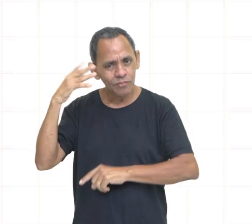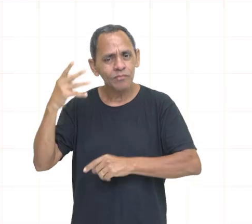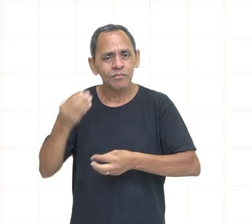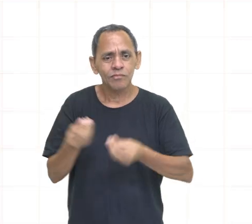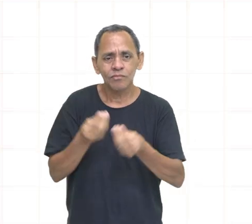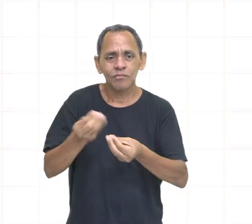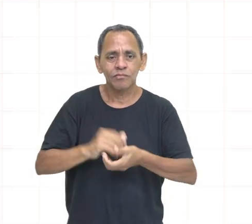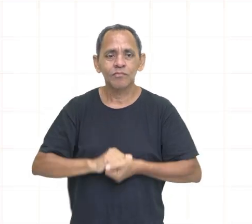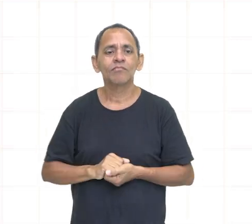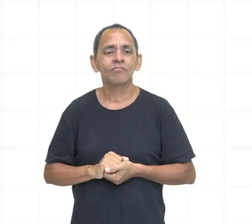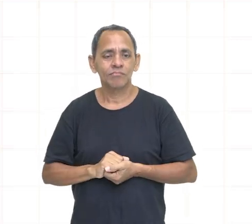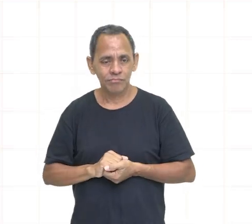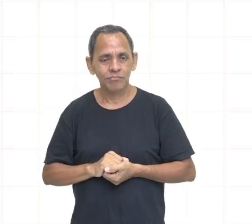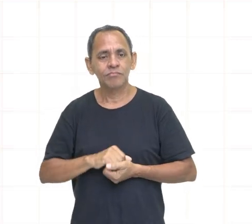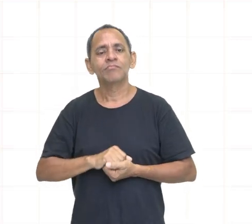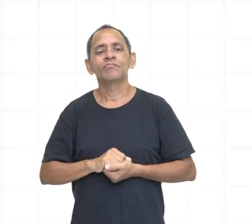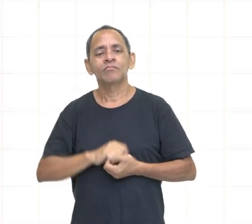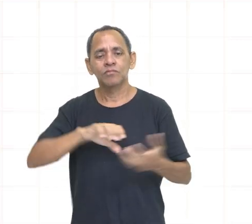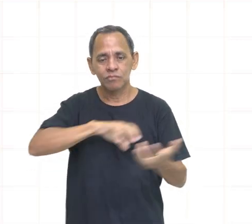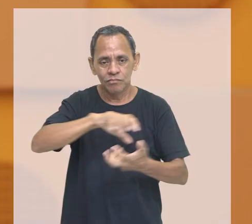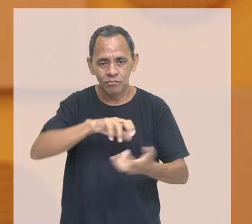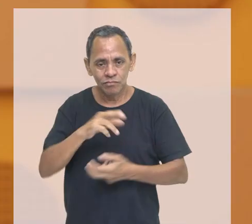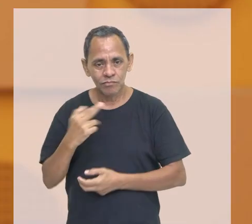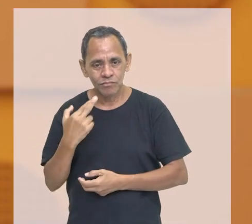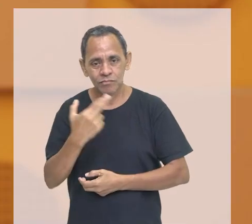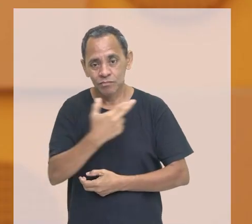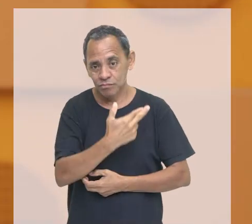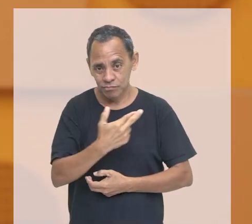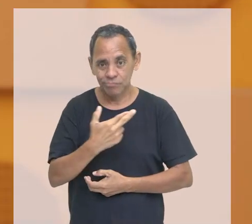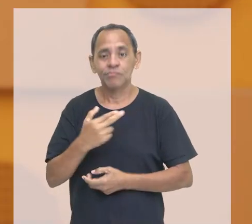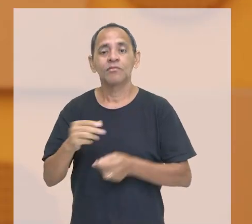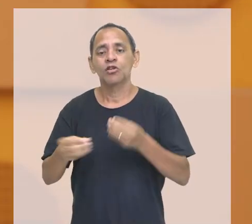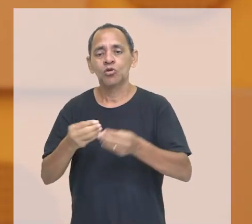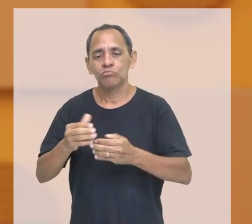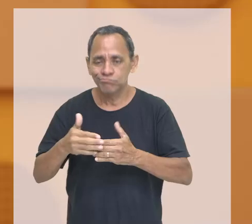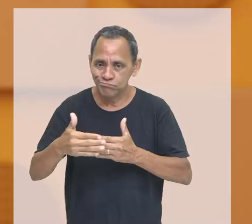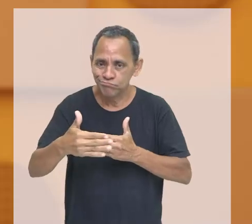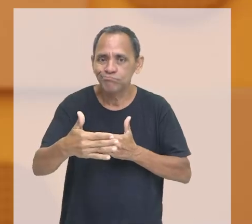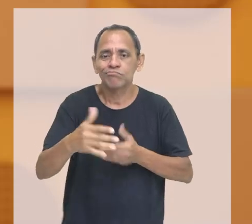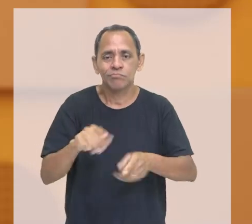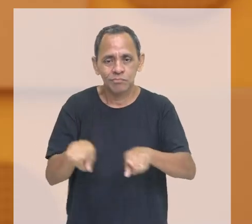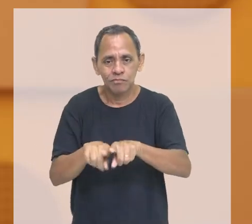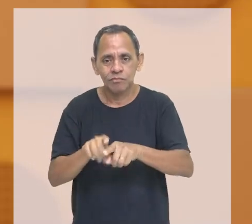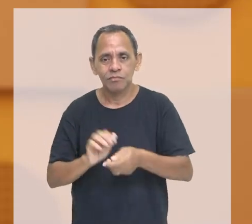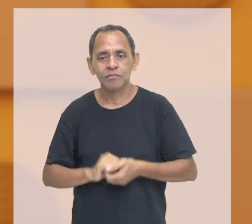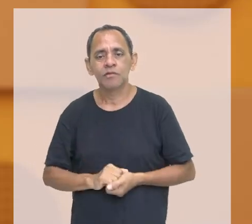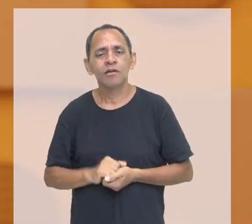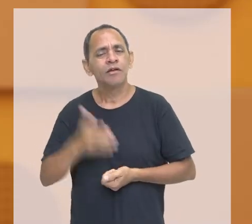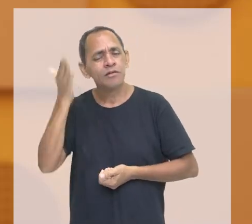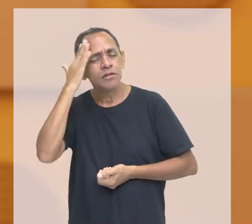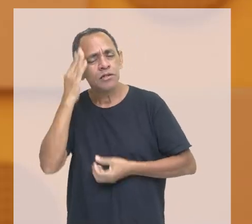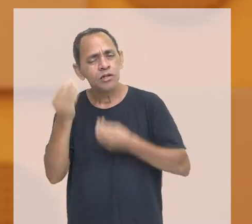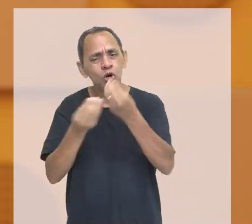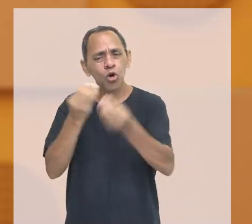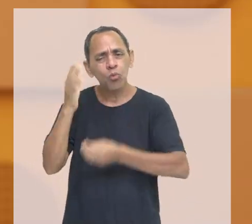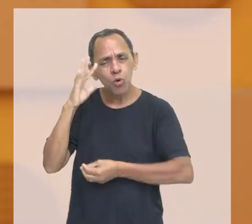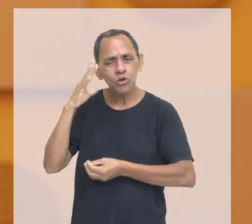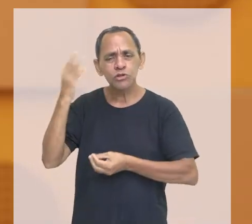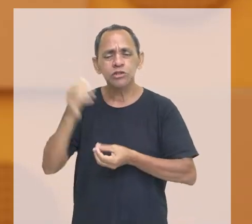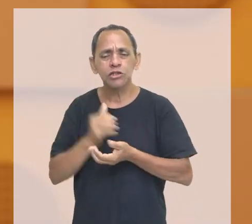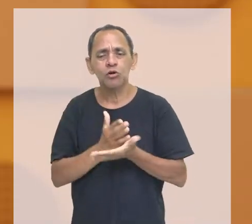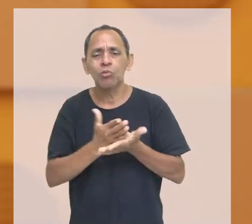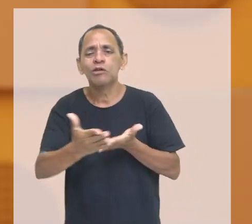Russa e o seu desdobramento. A gente vai, então, começar a entender o que aconteceu na Rússia a partir lá